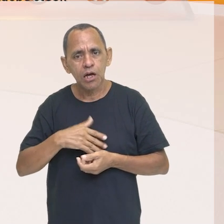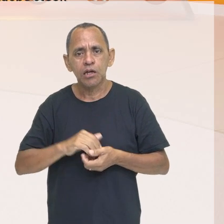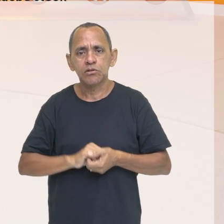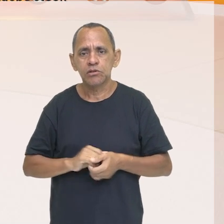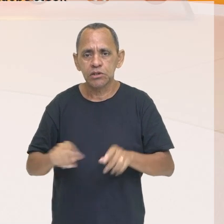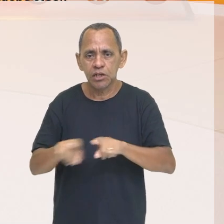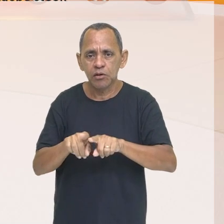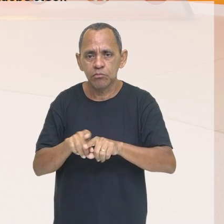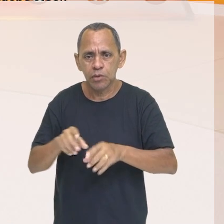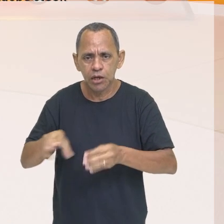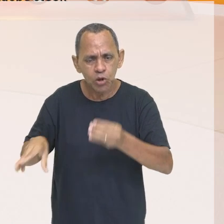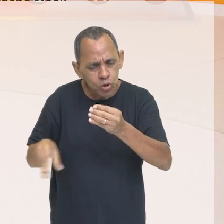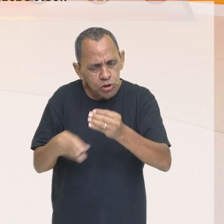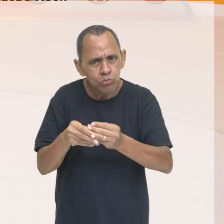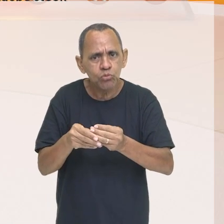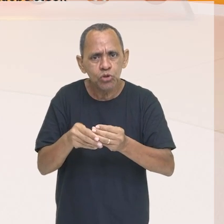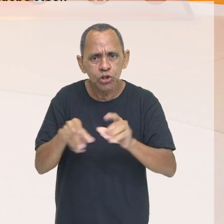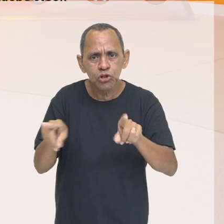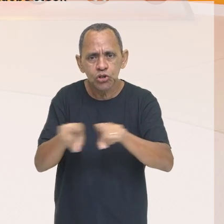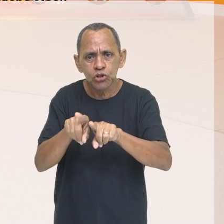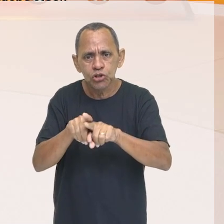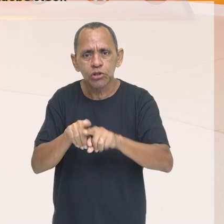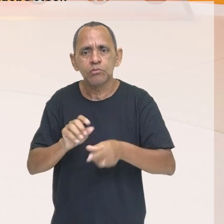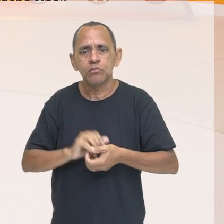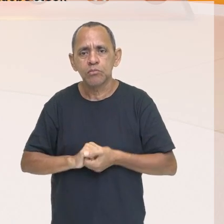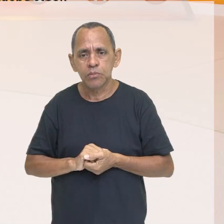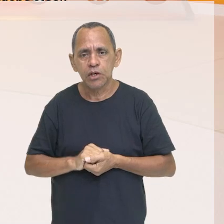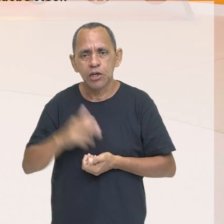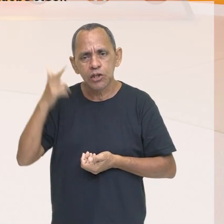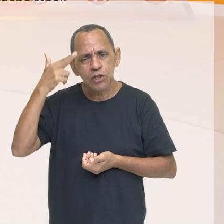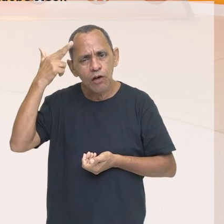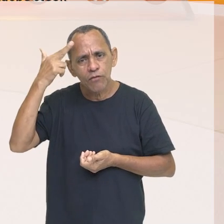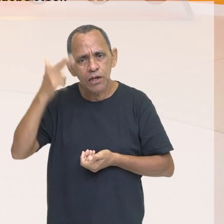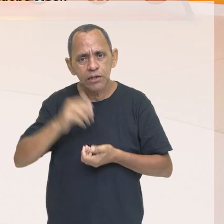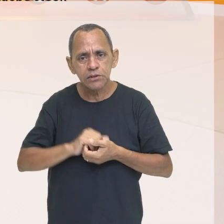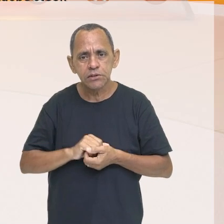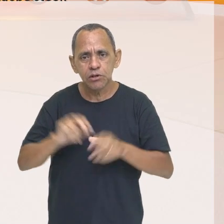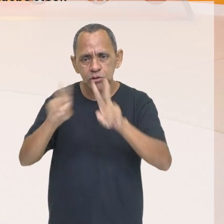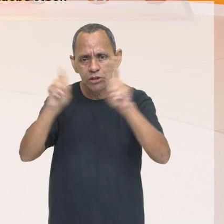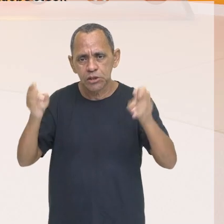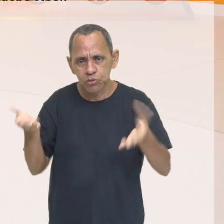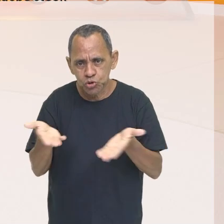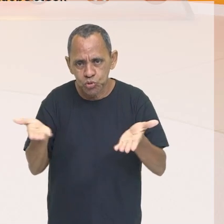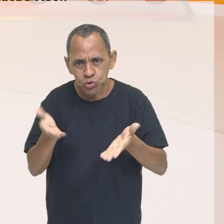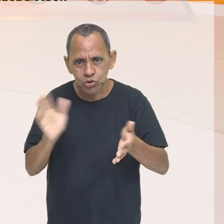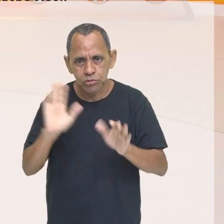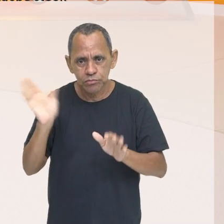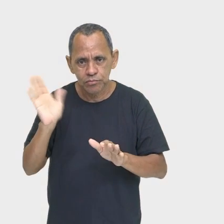tenhamos contribuído, né, com a nossa reflexão aqui para a nossa revisão.